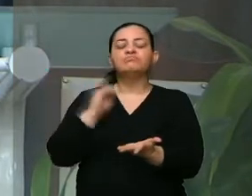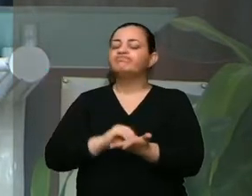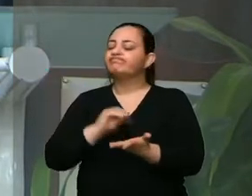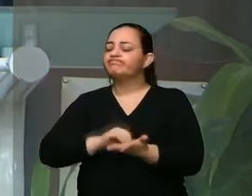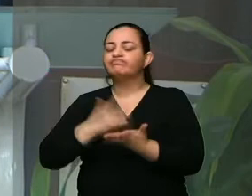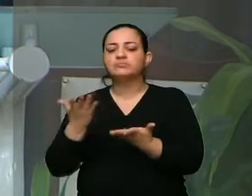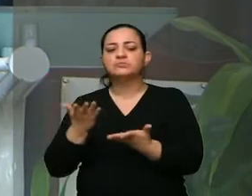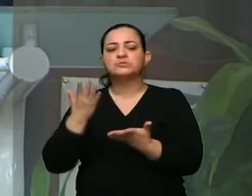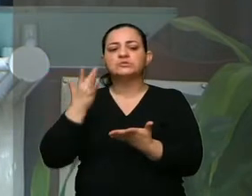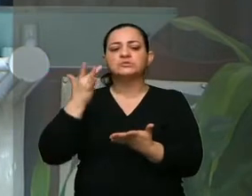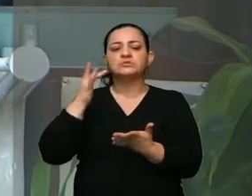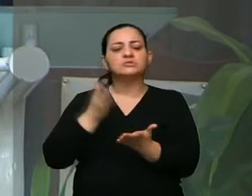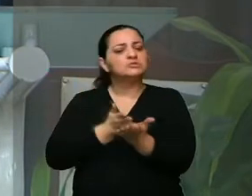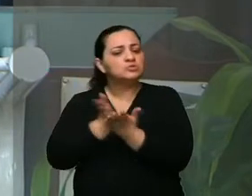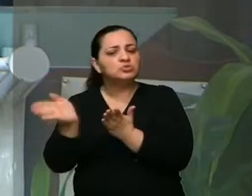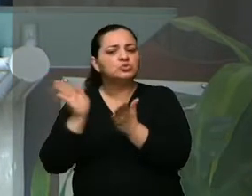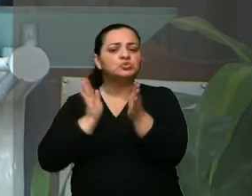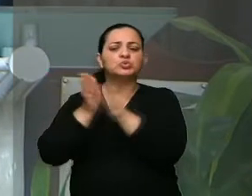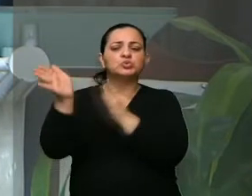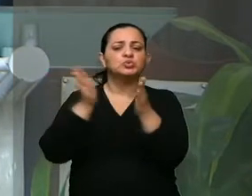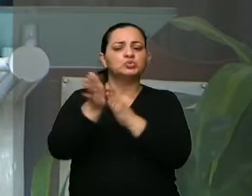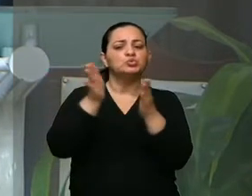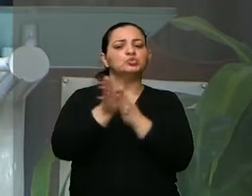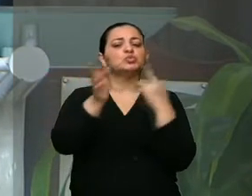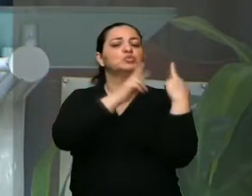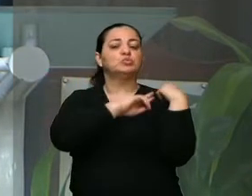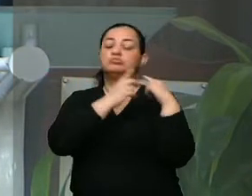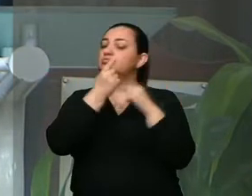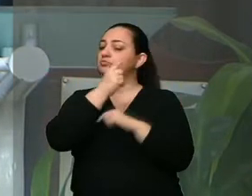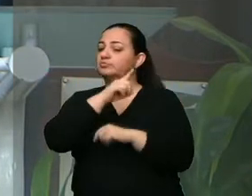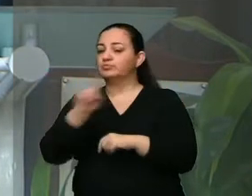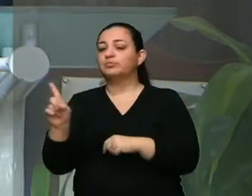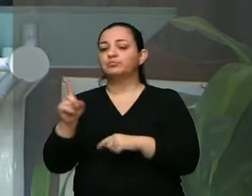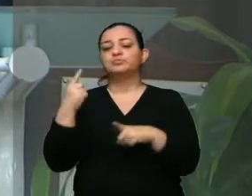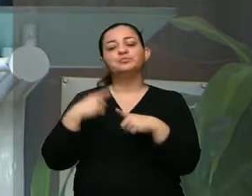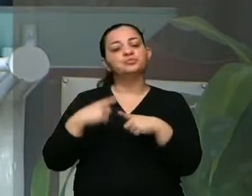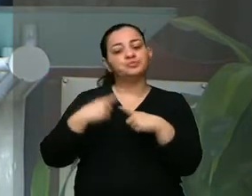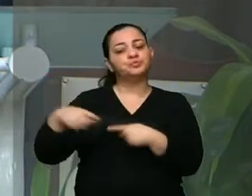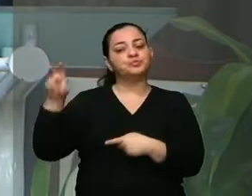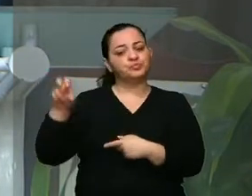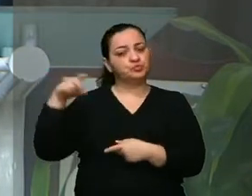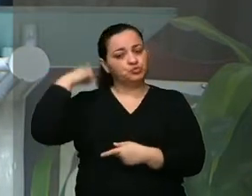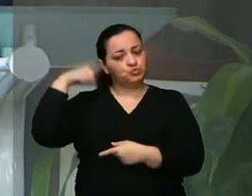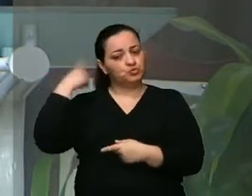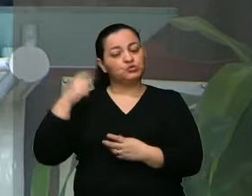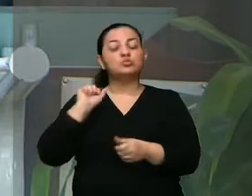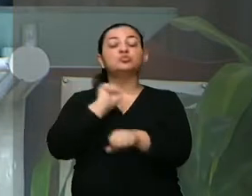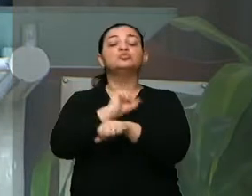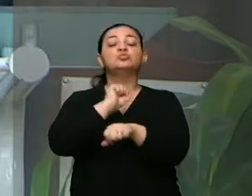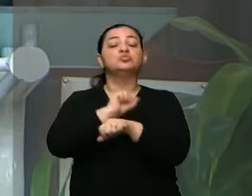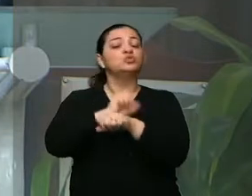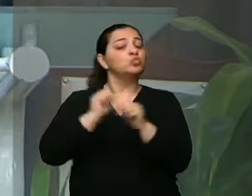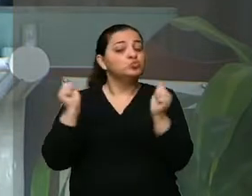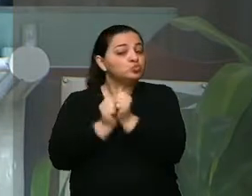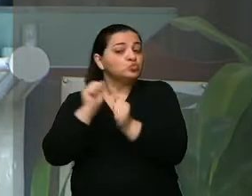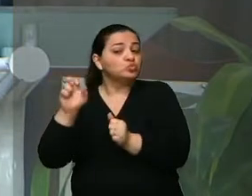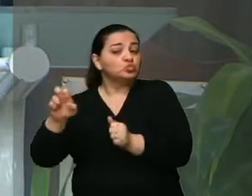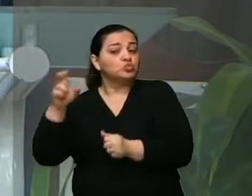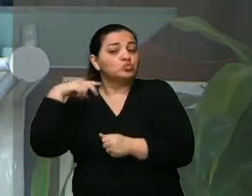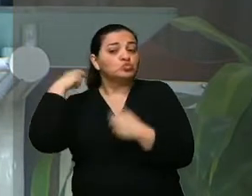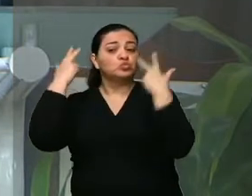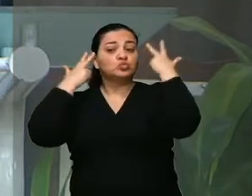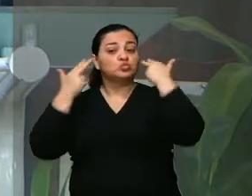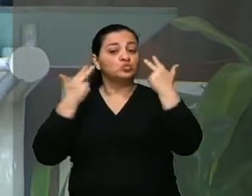saem dos caminhos do senhor não não porque cinco loucas estavam esperando o noivo também